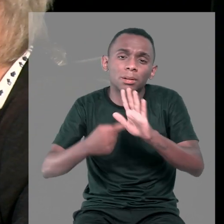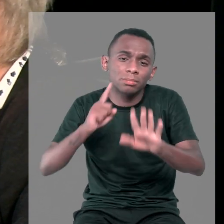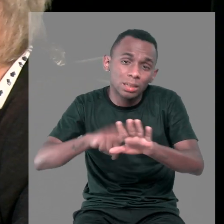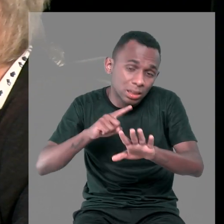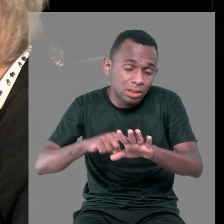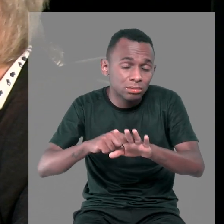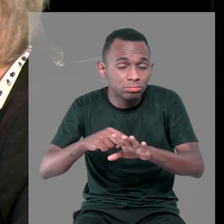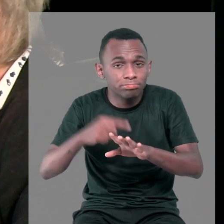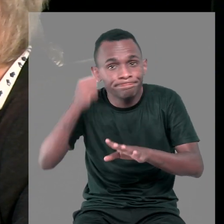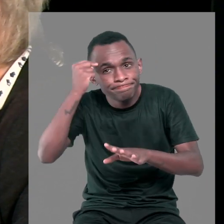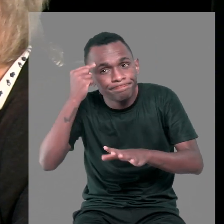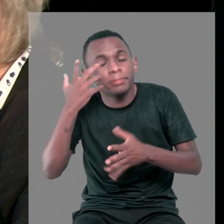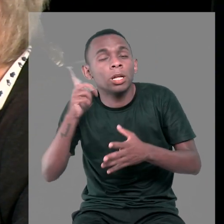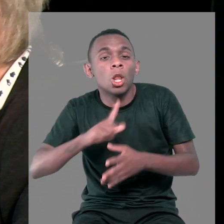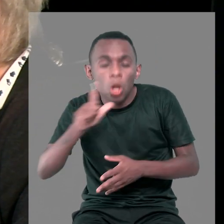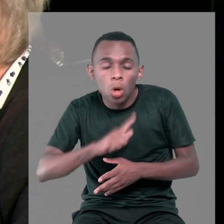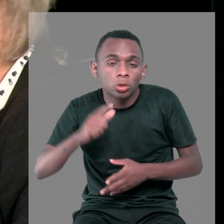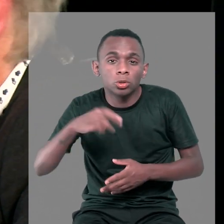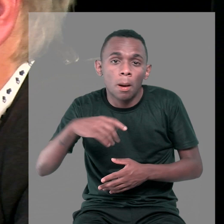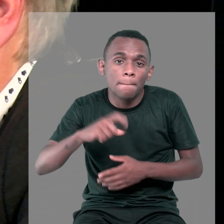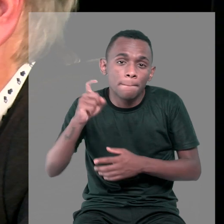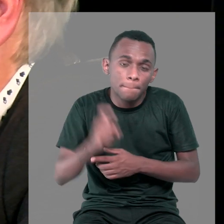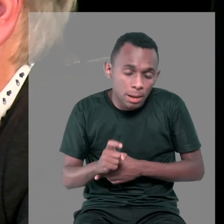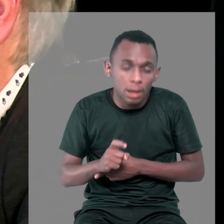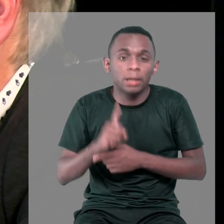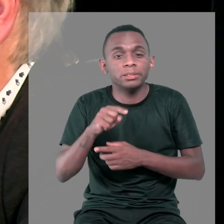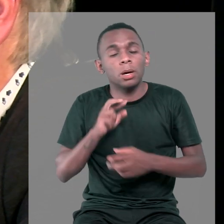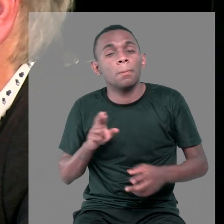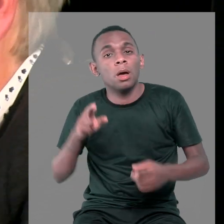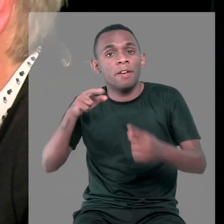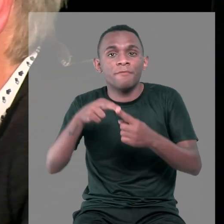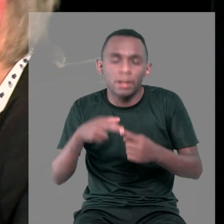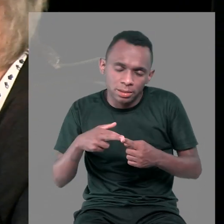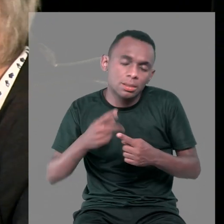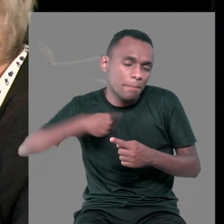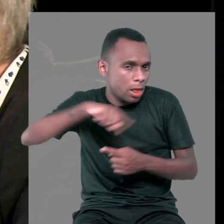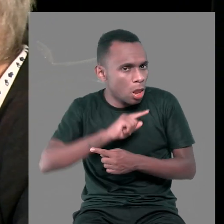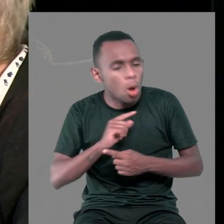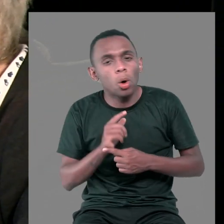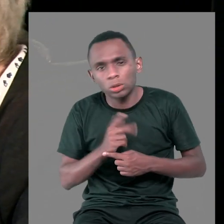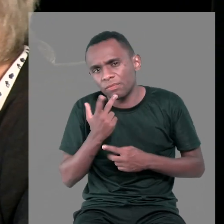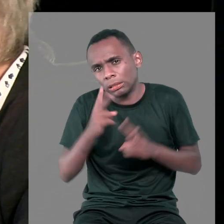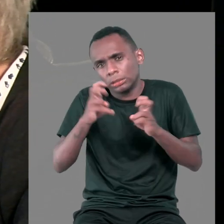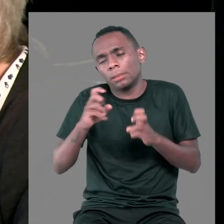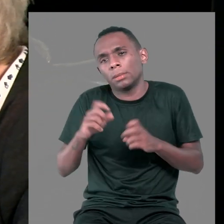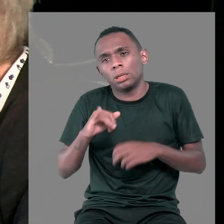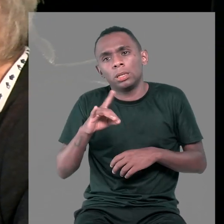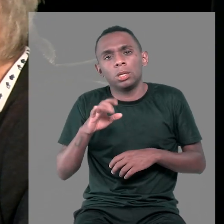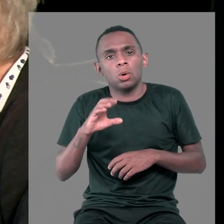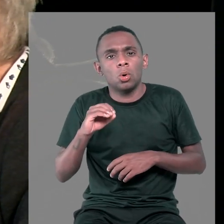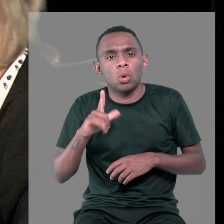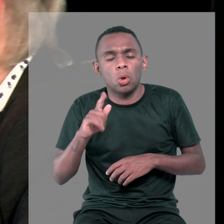termo ideologia, ela faz uma redução. Ou seja, não interessa a